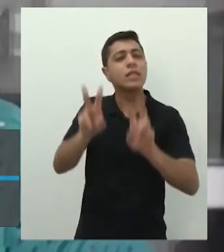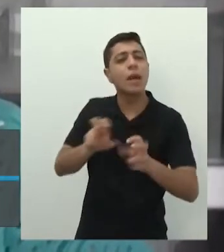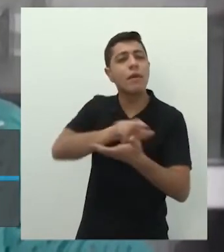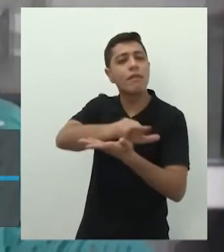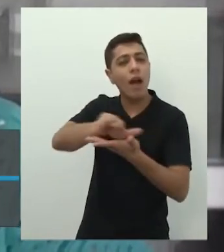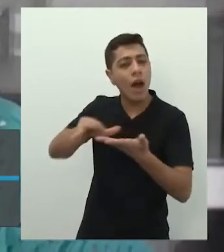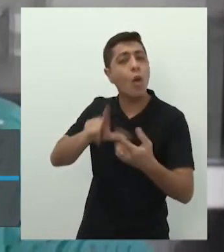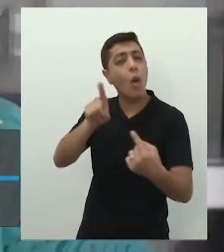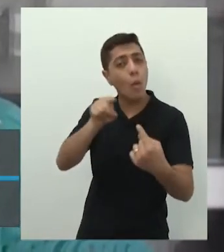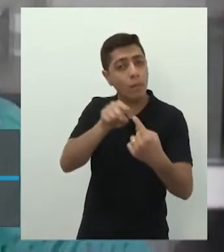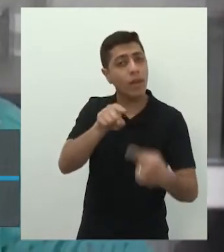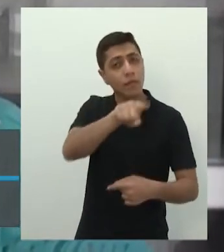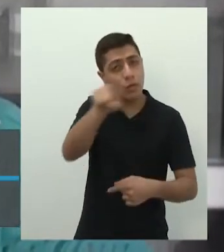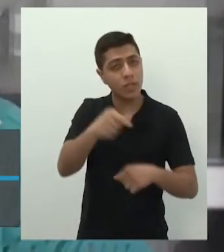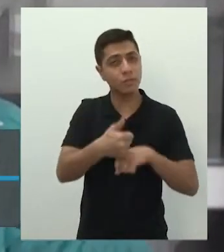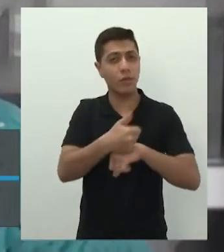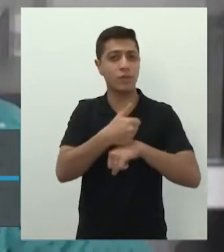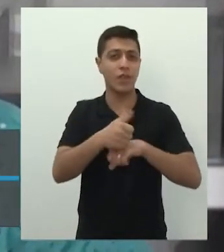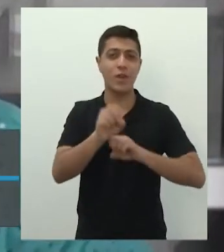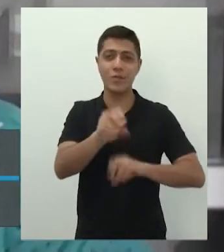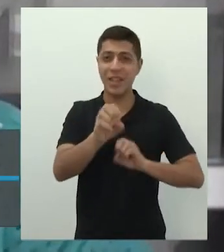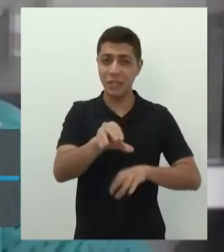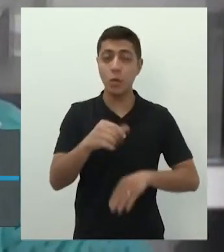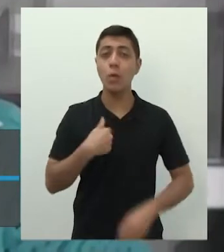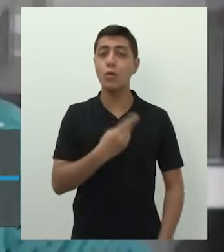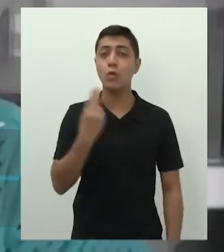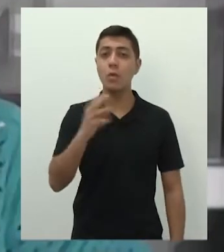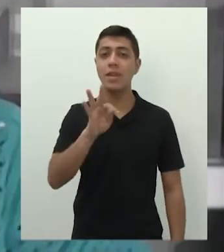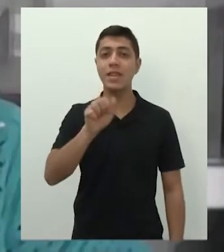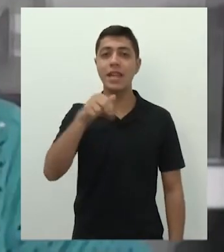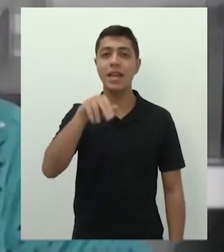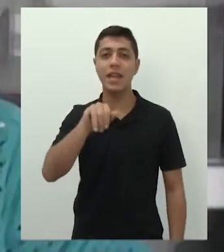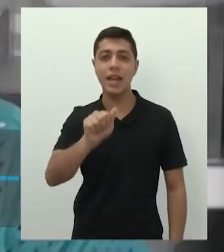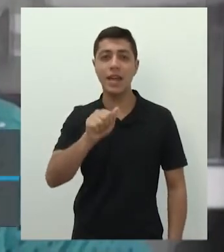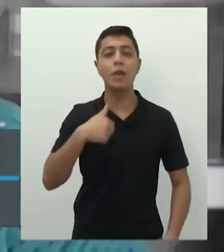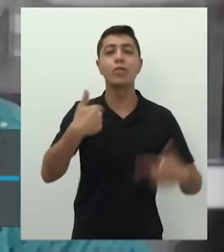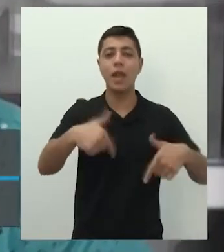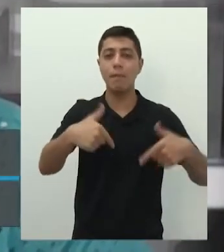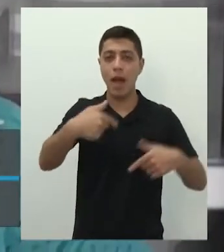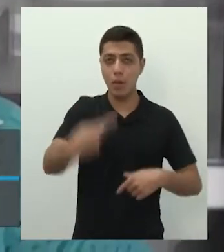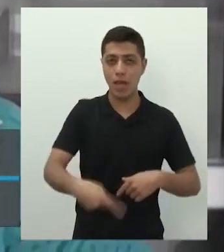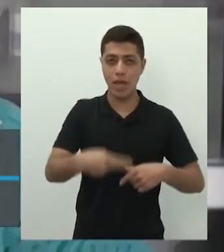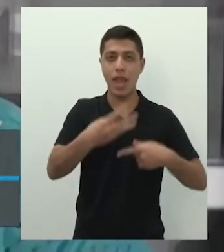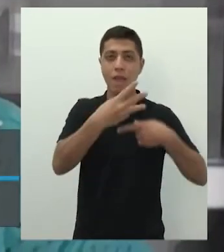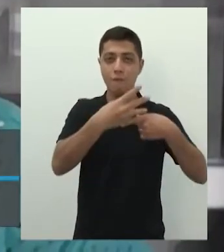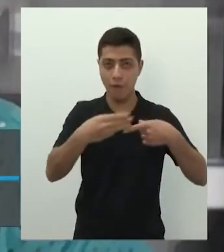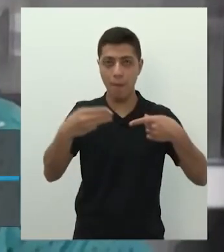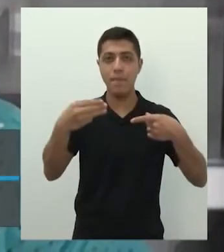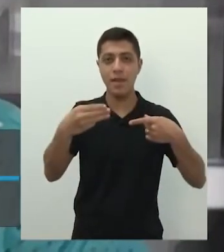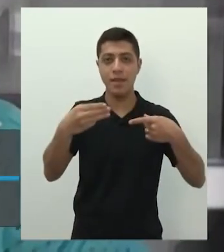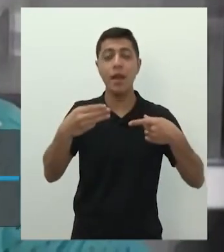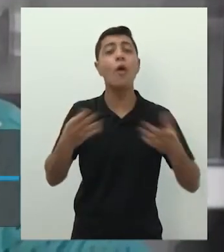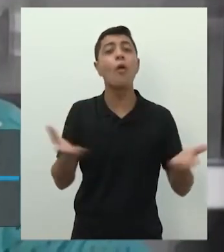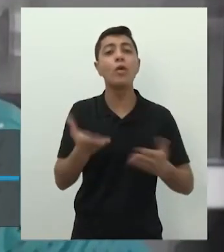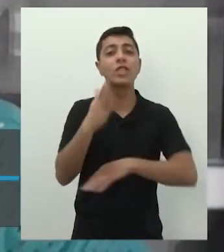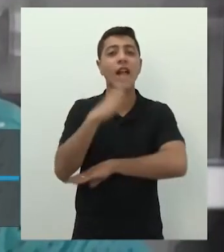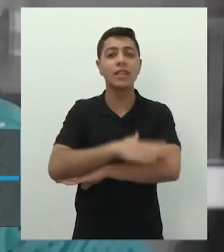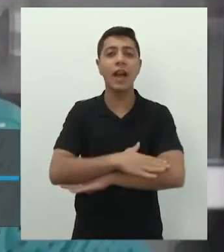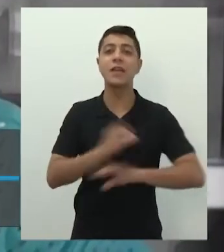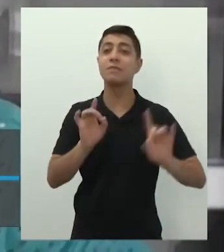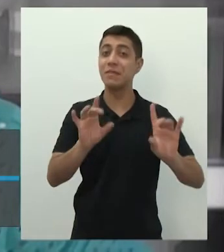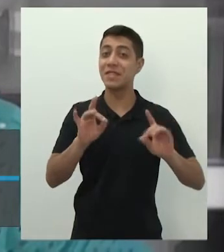é Tânia, trabalho na EFAP, na Unidade de Cooperação Técnica e Pesquisa, e na tarde de hoje temos a honra de receber e trazer